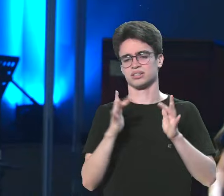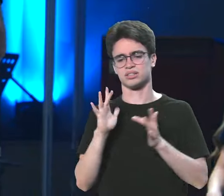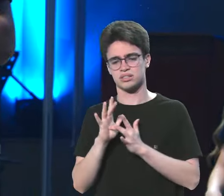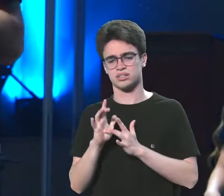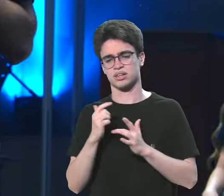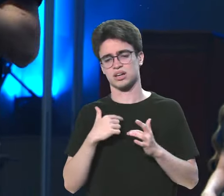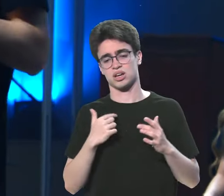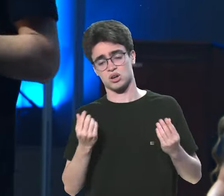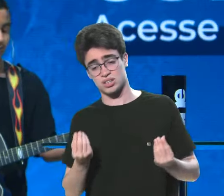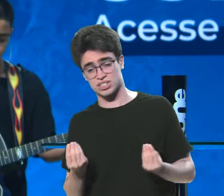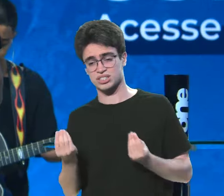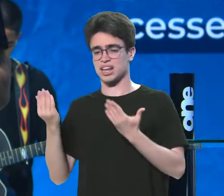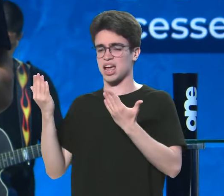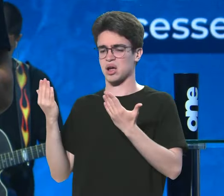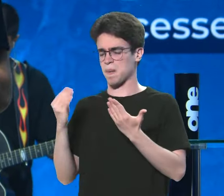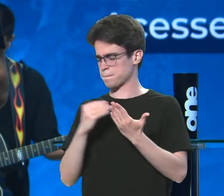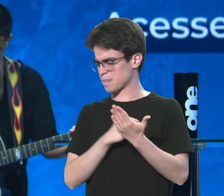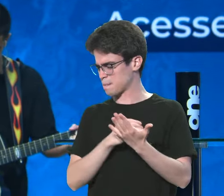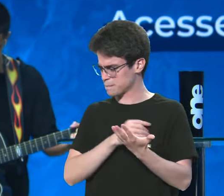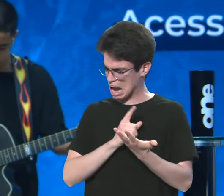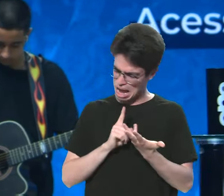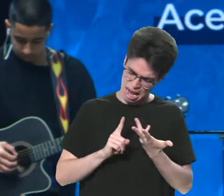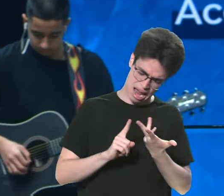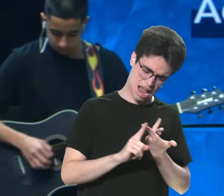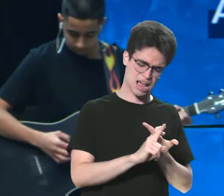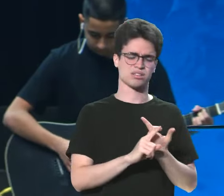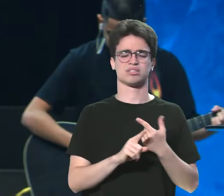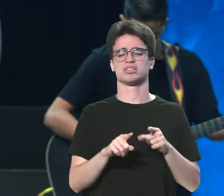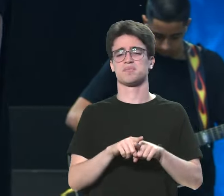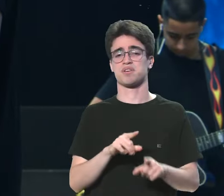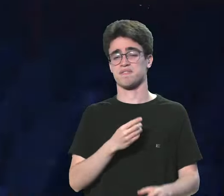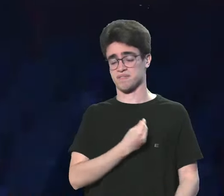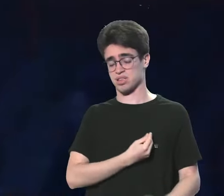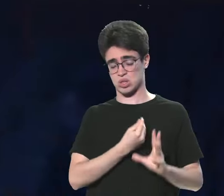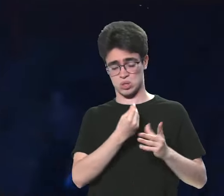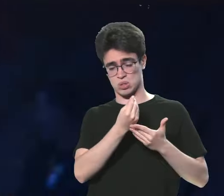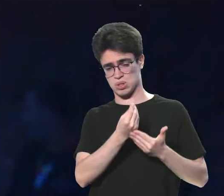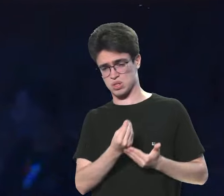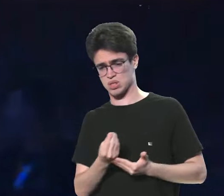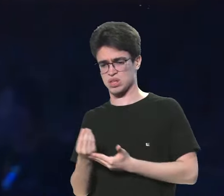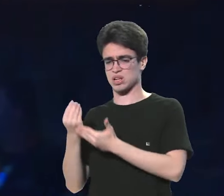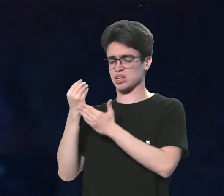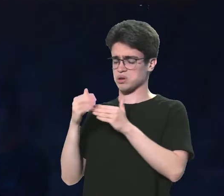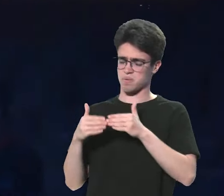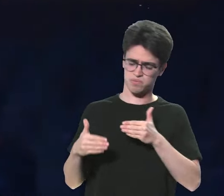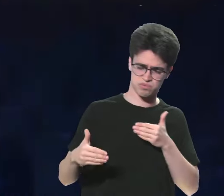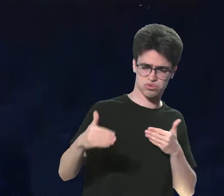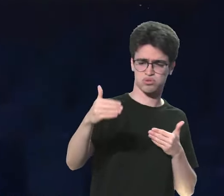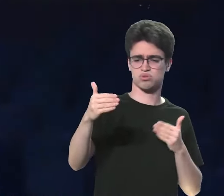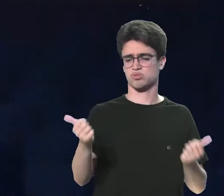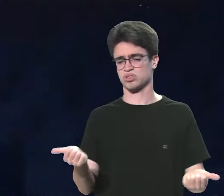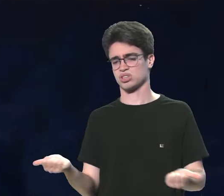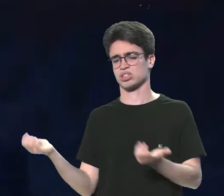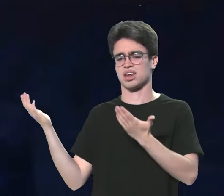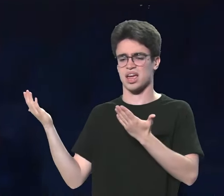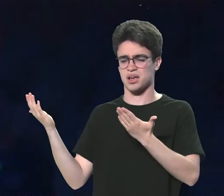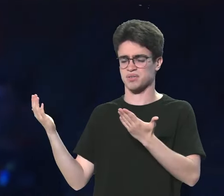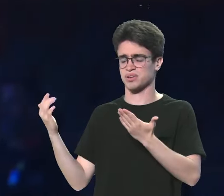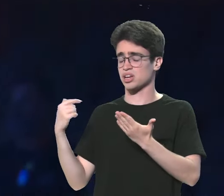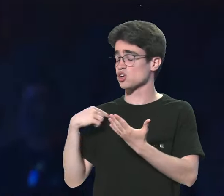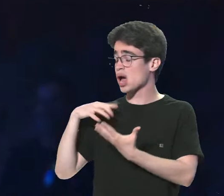entrego todos os meus pecados te entrego toda a minha vida tudo que eu fiz e tudo que eu vou fazer eu